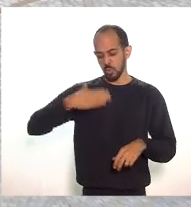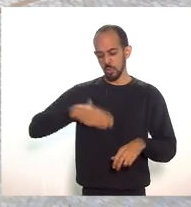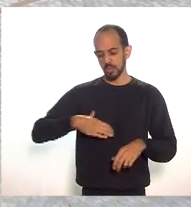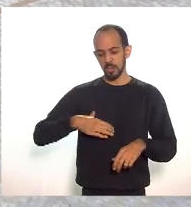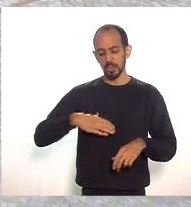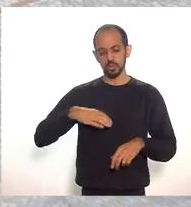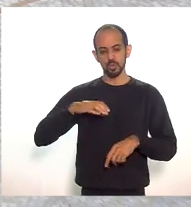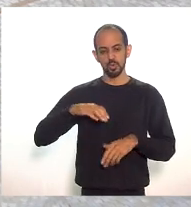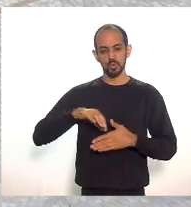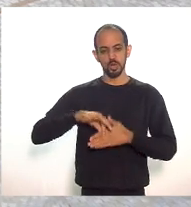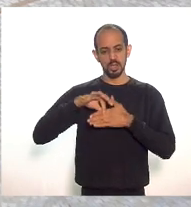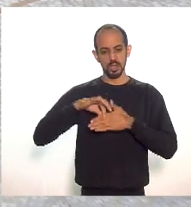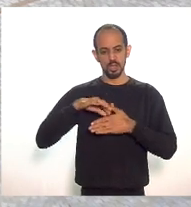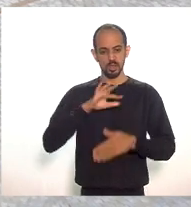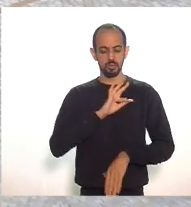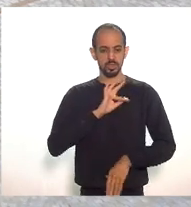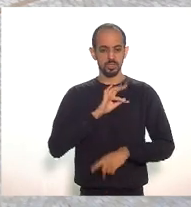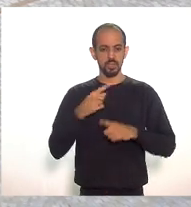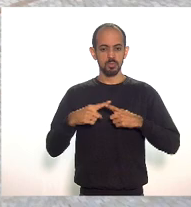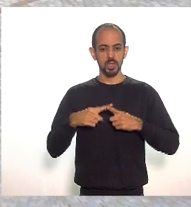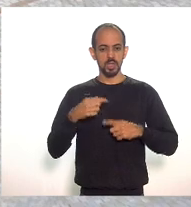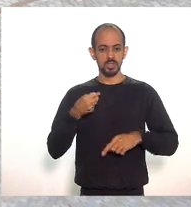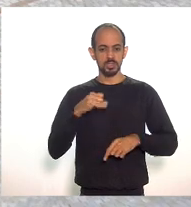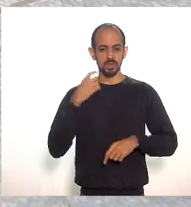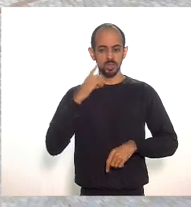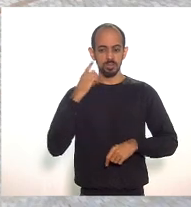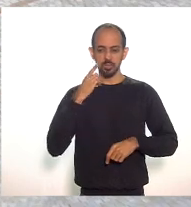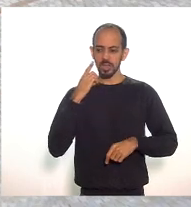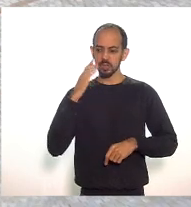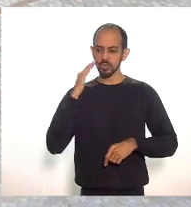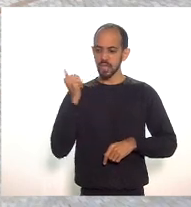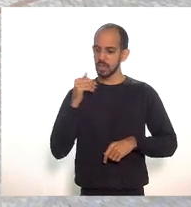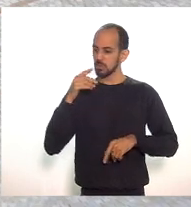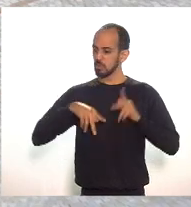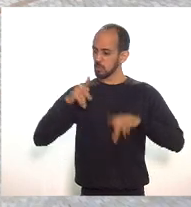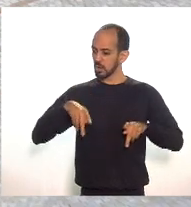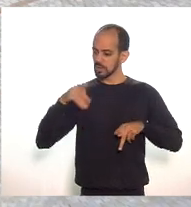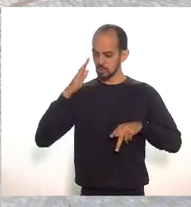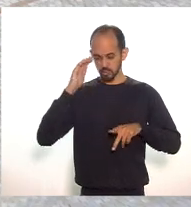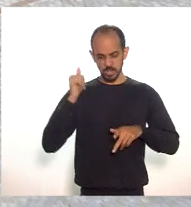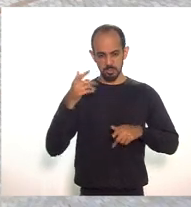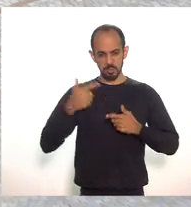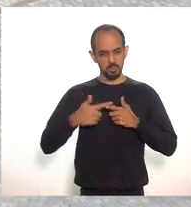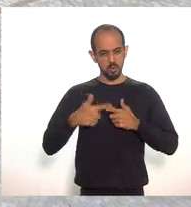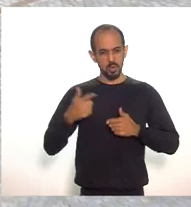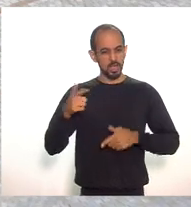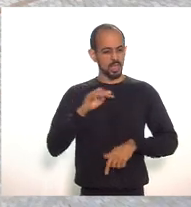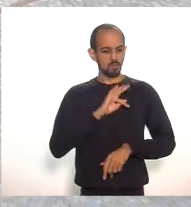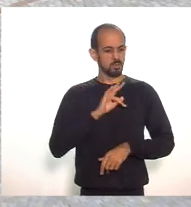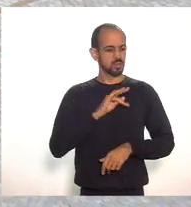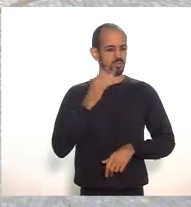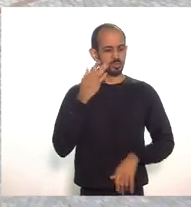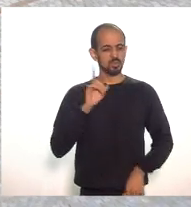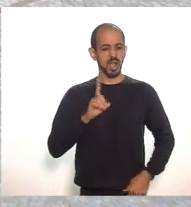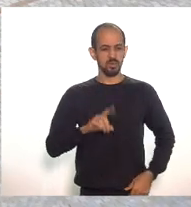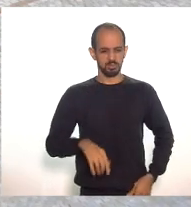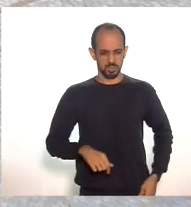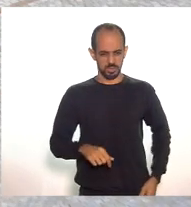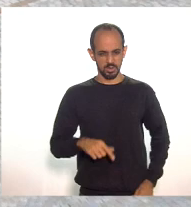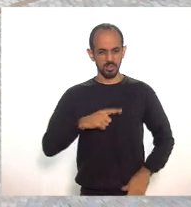deputada tem o conhecimento ando na rua população também tem está sabendo por grupos de WhatsApp